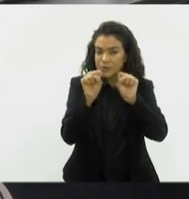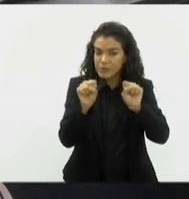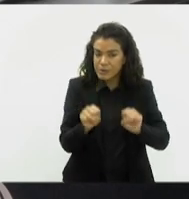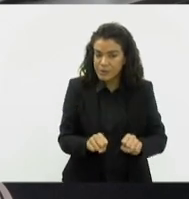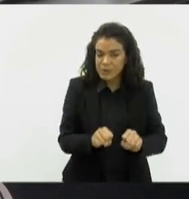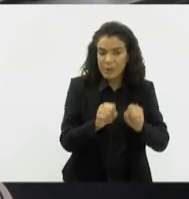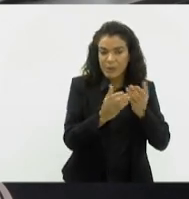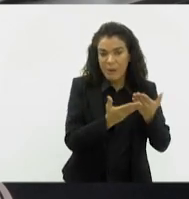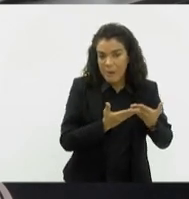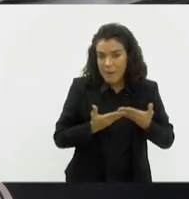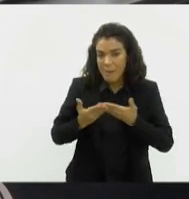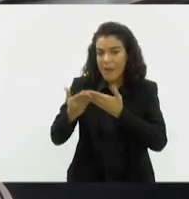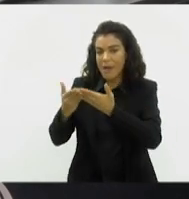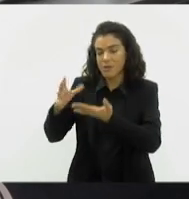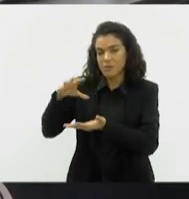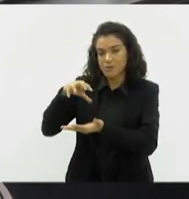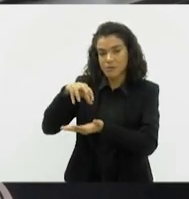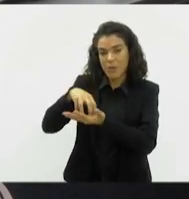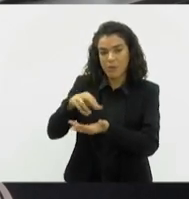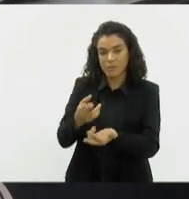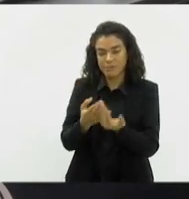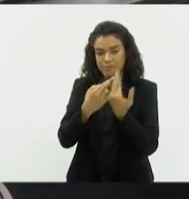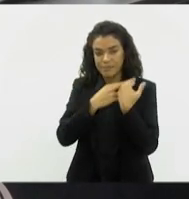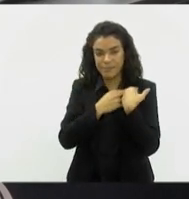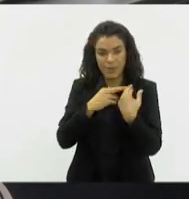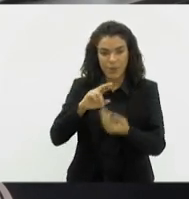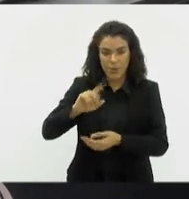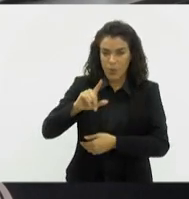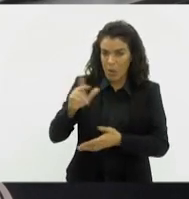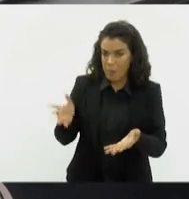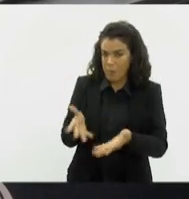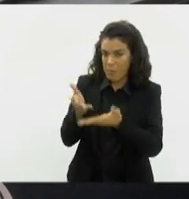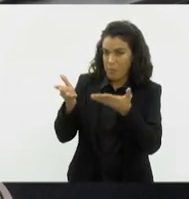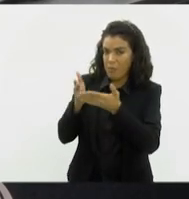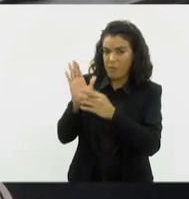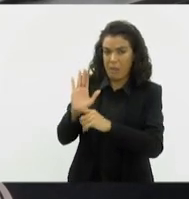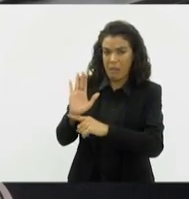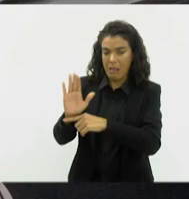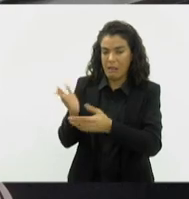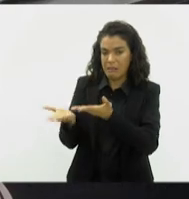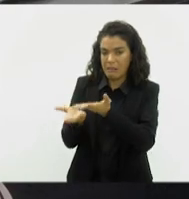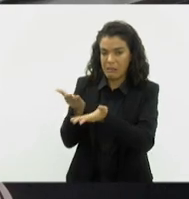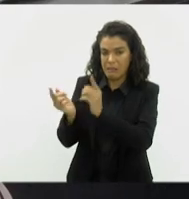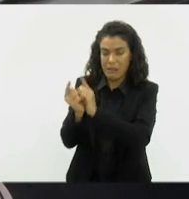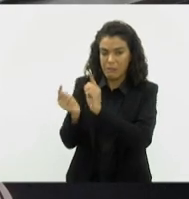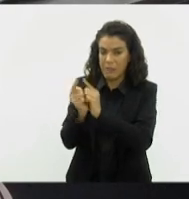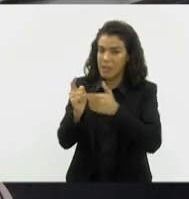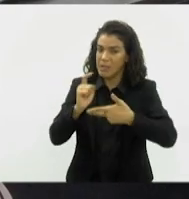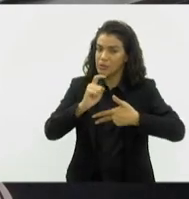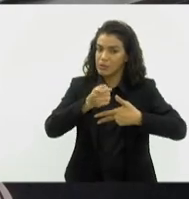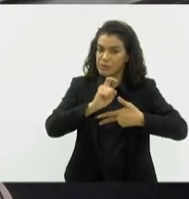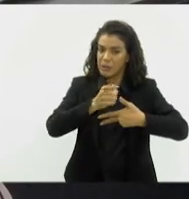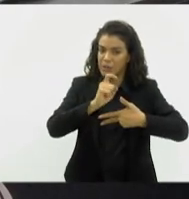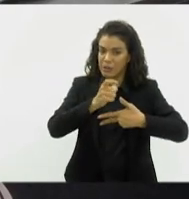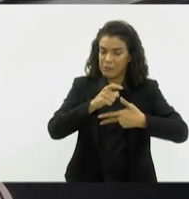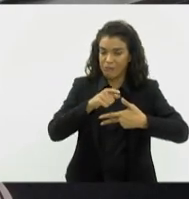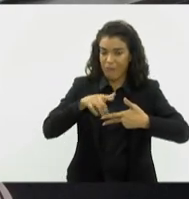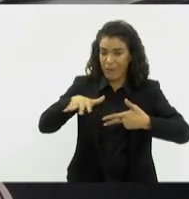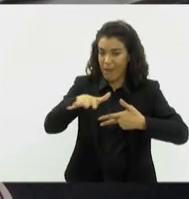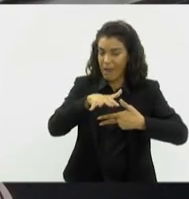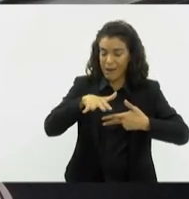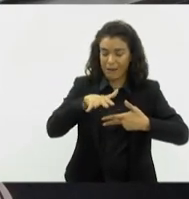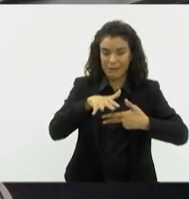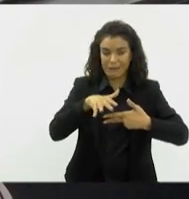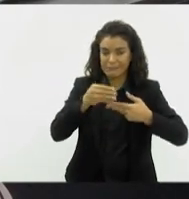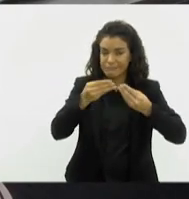para os órgãos competentes, para tomar medidas necessárias, mas não é para promover o atendimento. Isso é um problema do Poder Executivo, de uma rede falida, aí